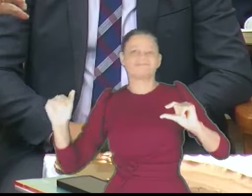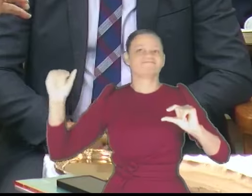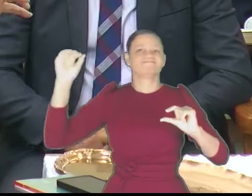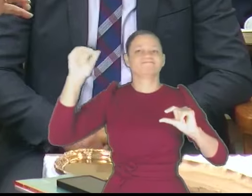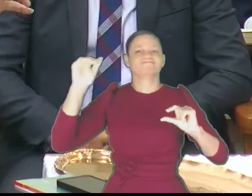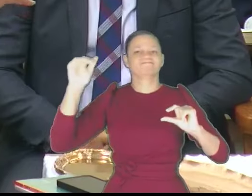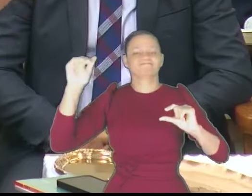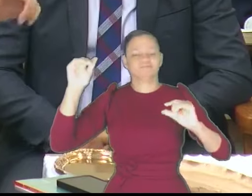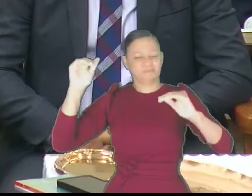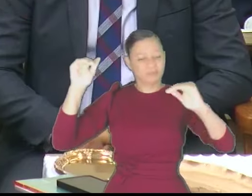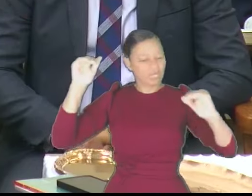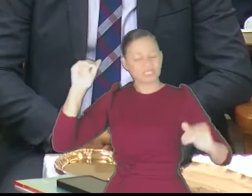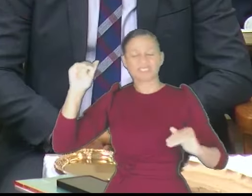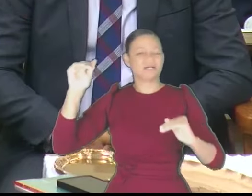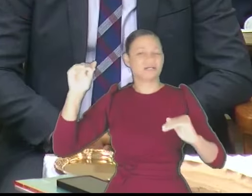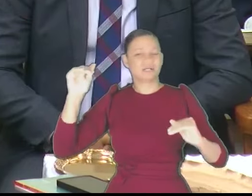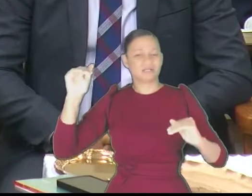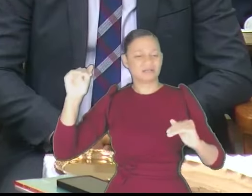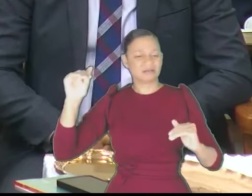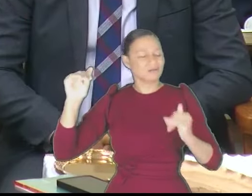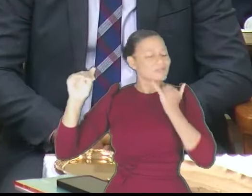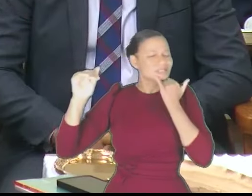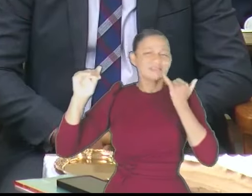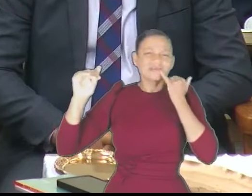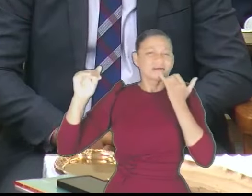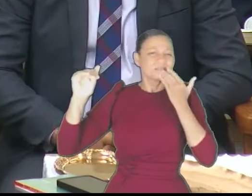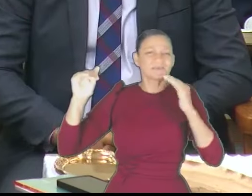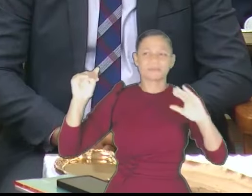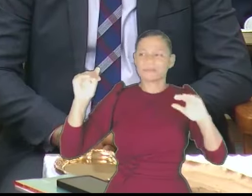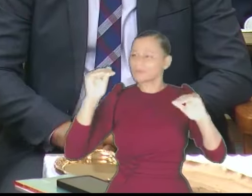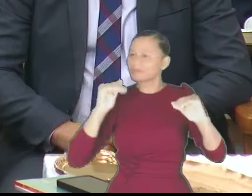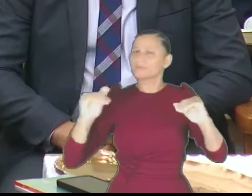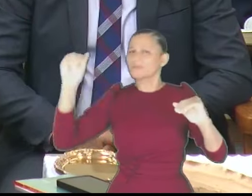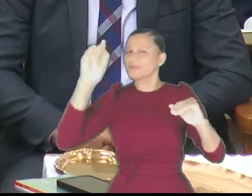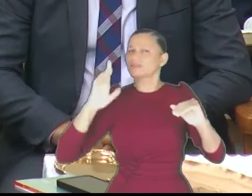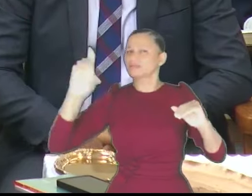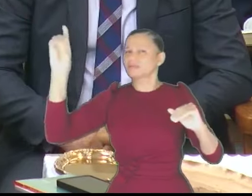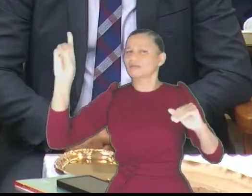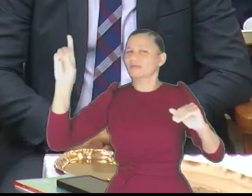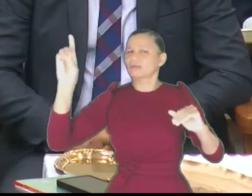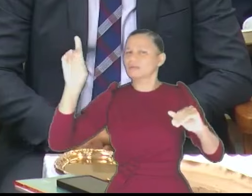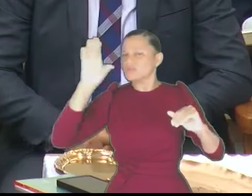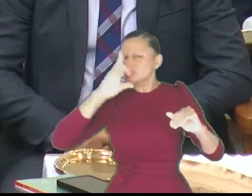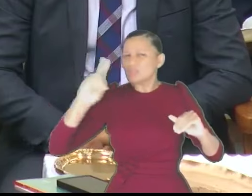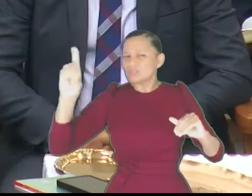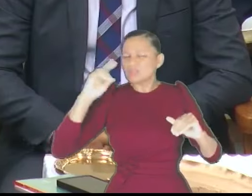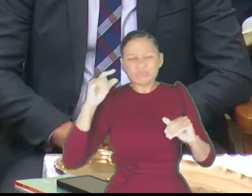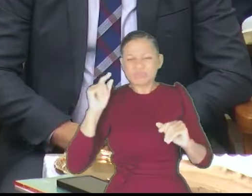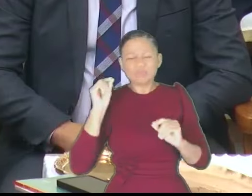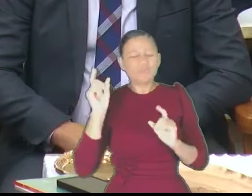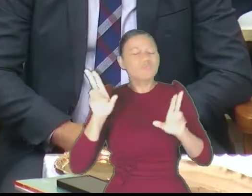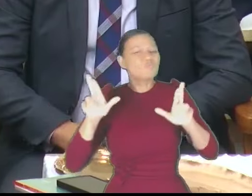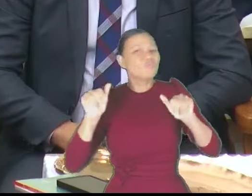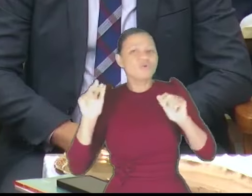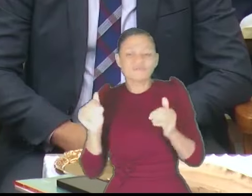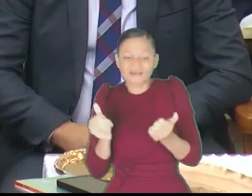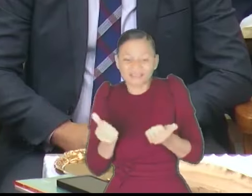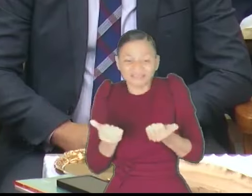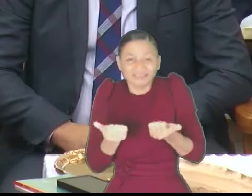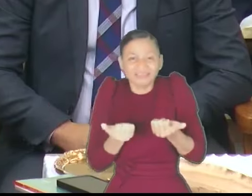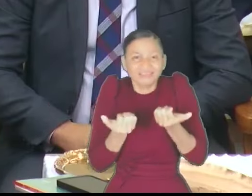Isaac é a promessa, mas quem prometeu é Deus. Porque Deus nunca vai nos prover nada que,